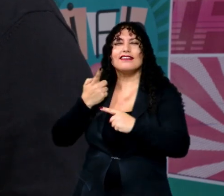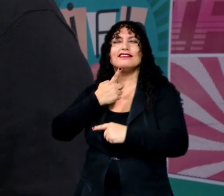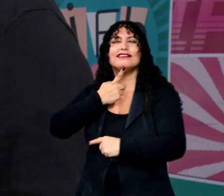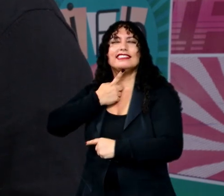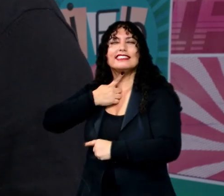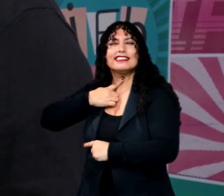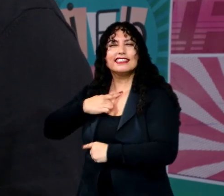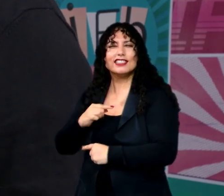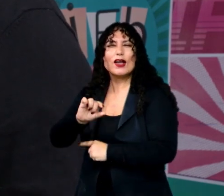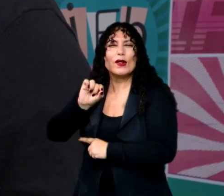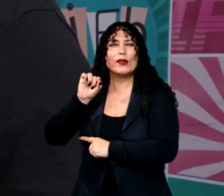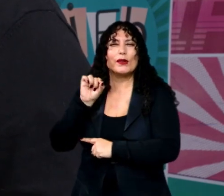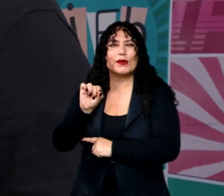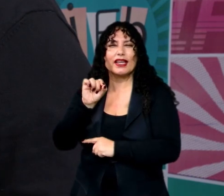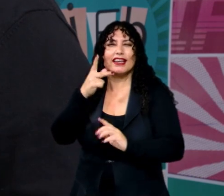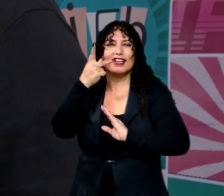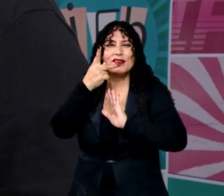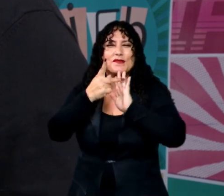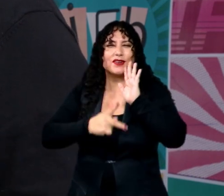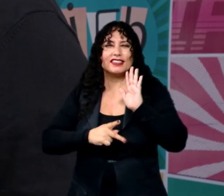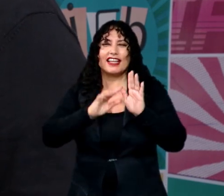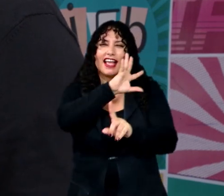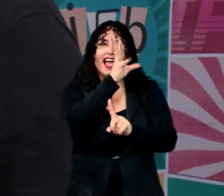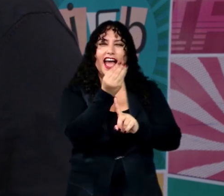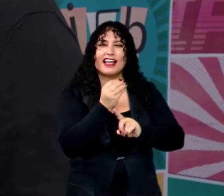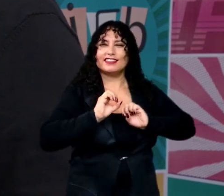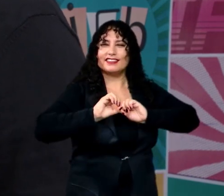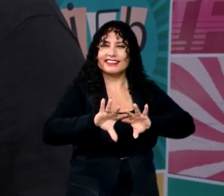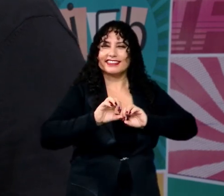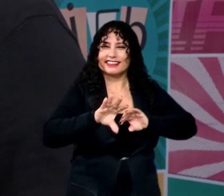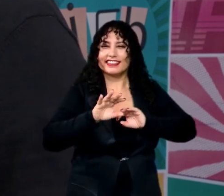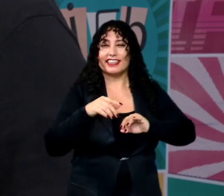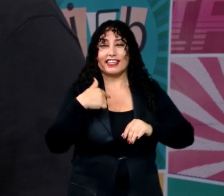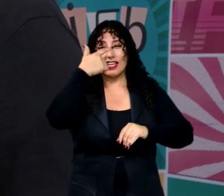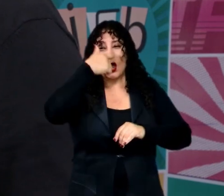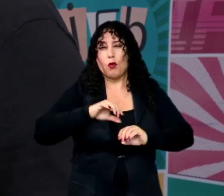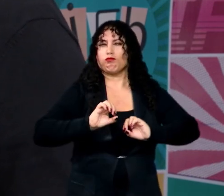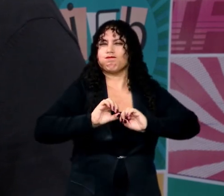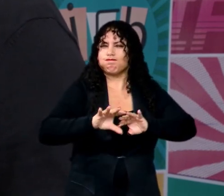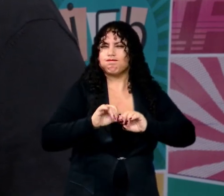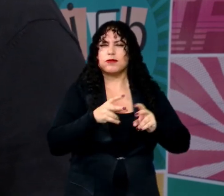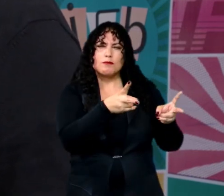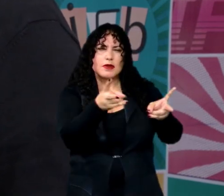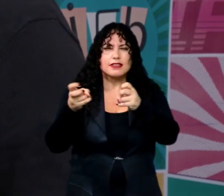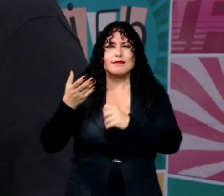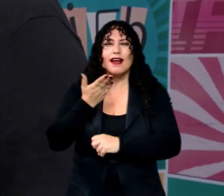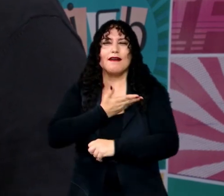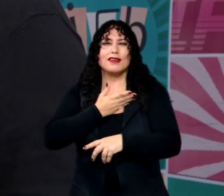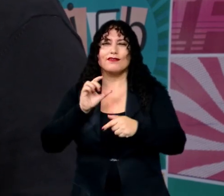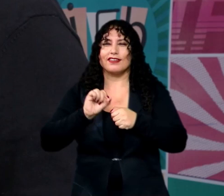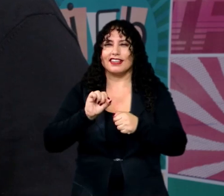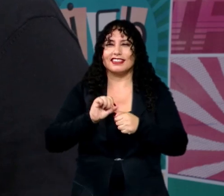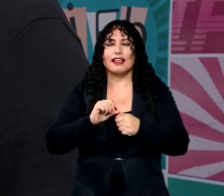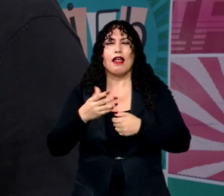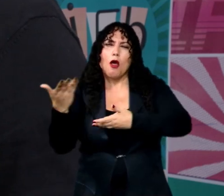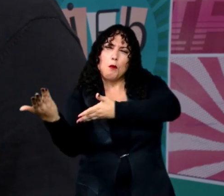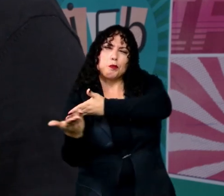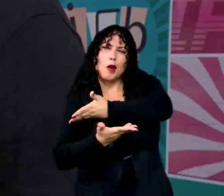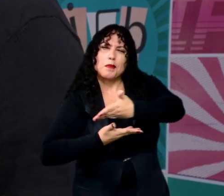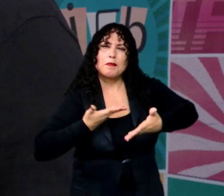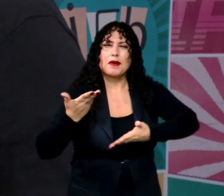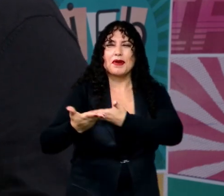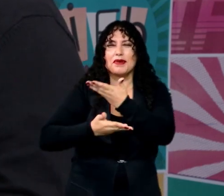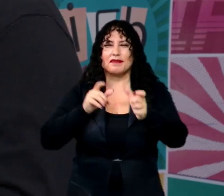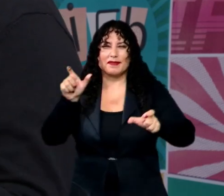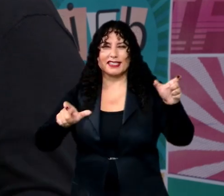que os projetos artístico-educacionais que eu estava fazendo e que eu via os colegas fazendo fossem compartilhados com as